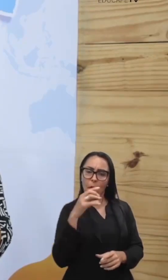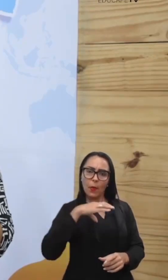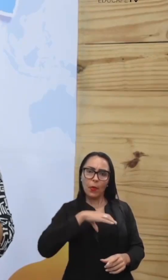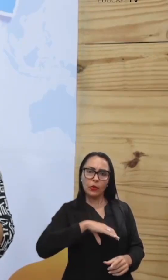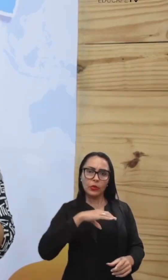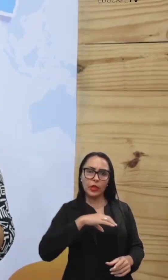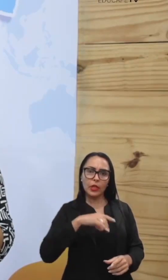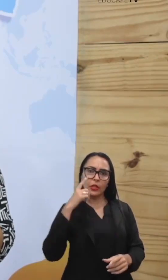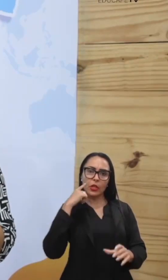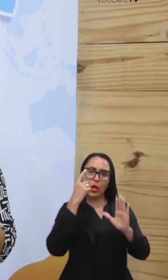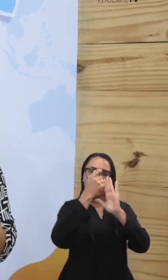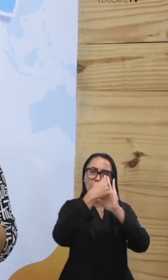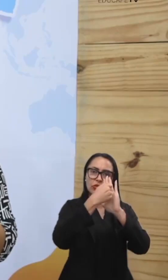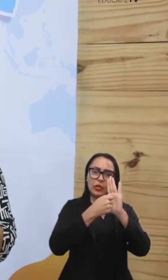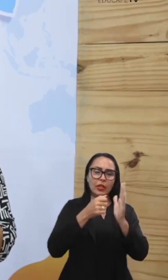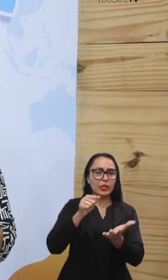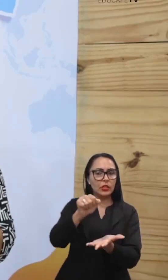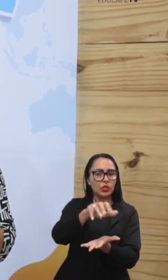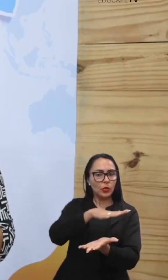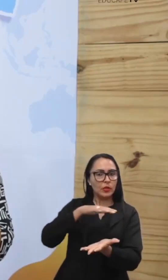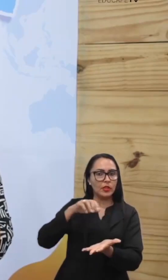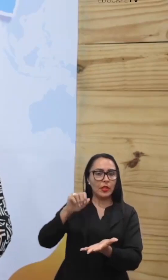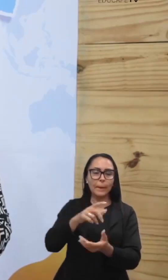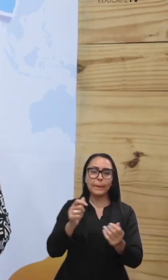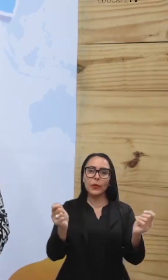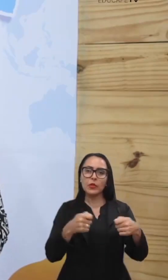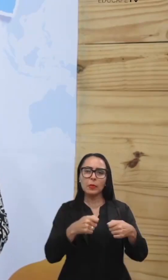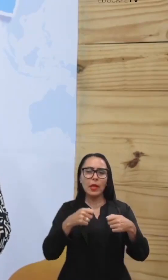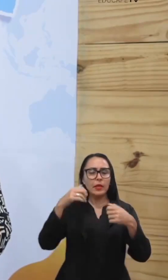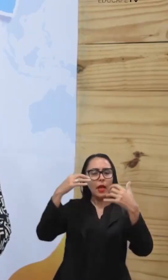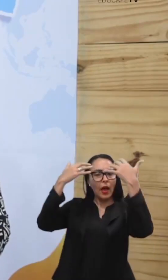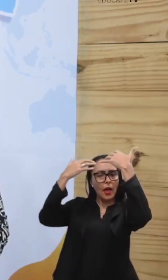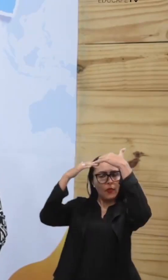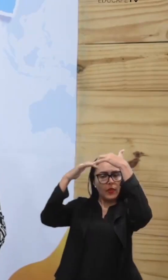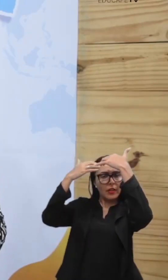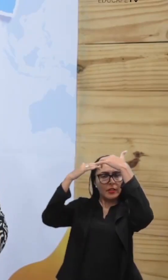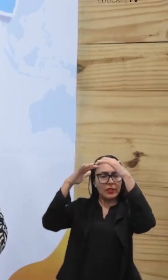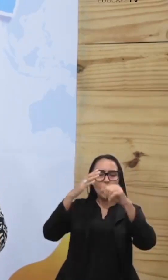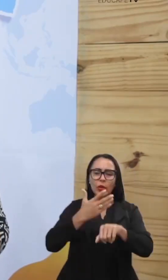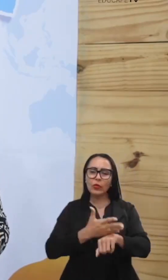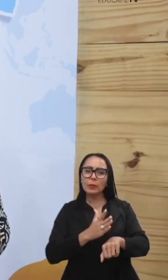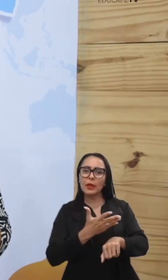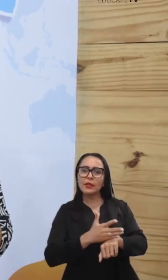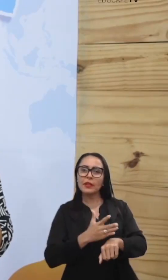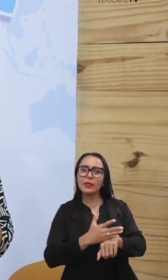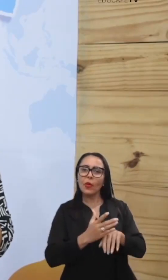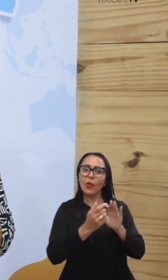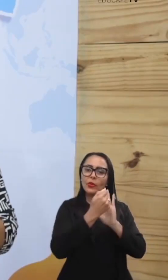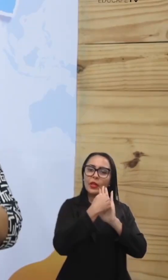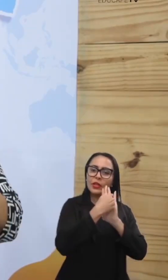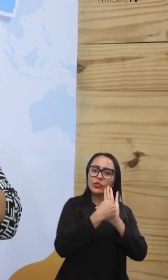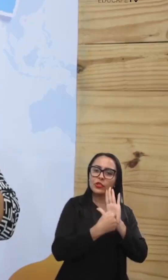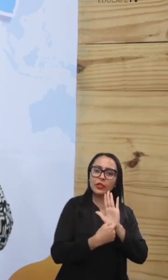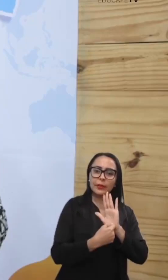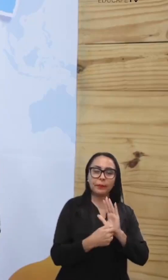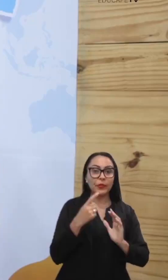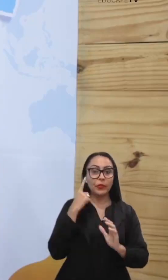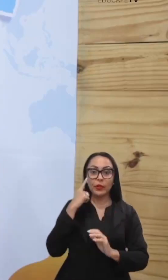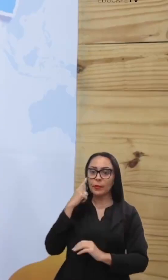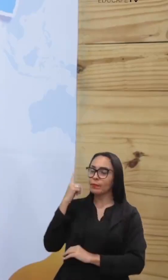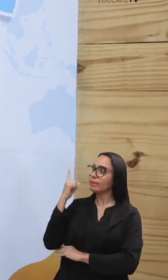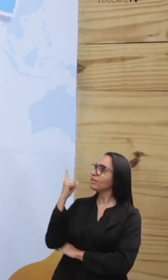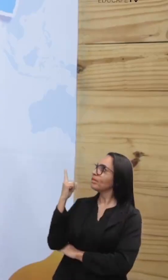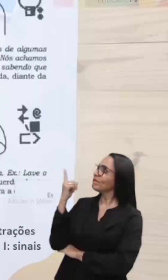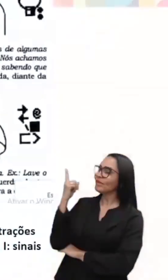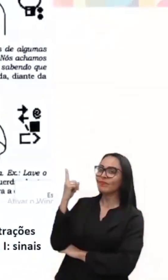grafia escrita de sinais, o que possibilita a reflexão e exercício dessa escrita. Agora veja aí, bem